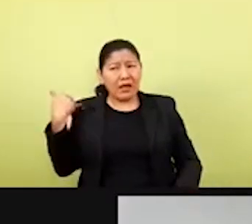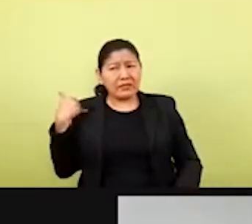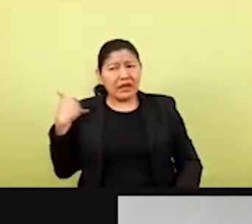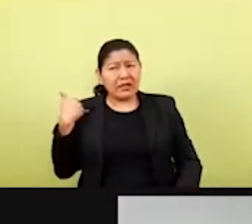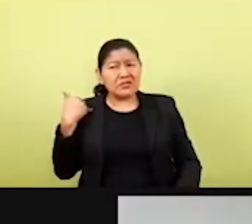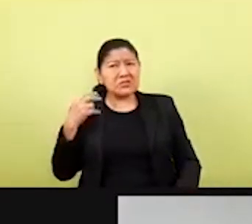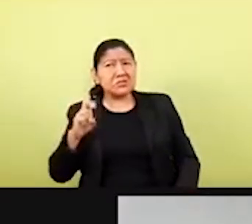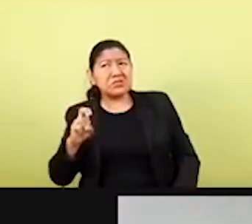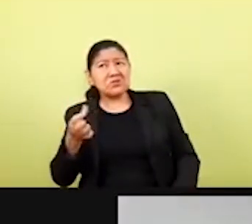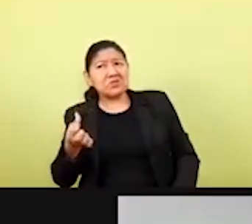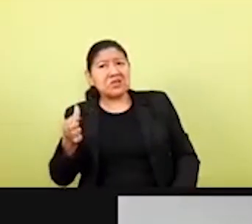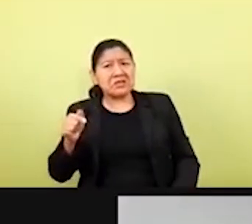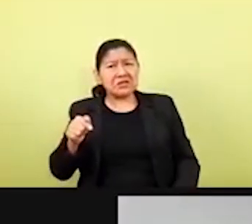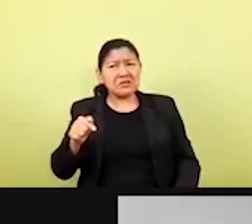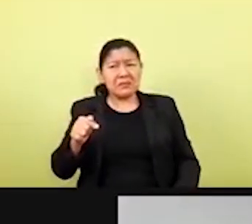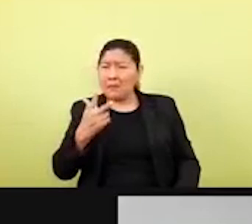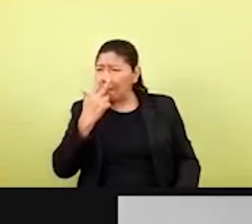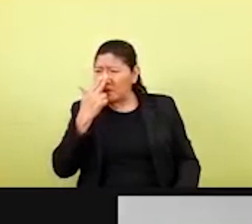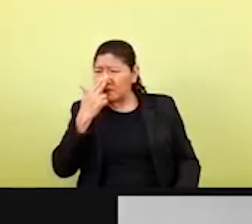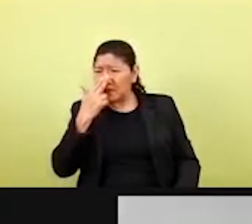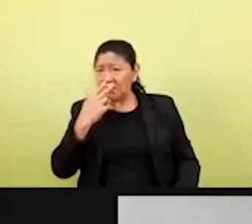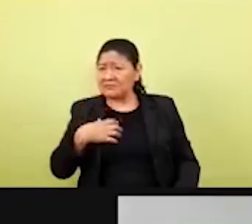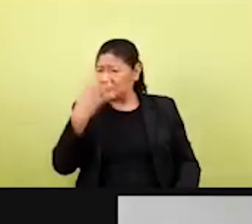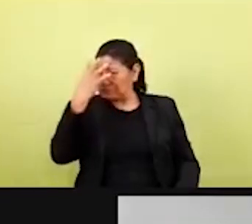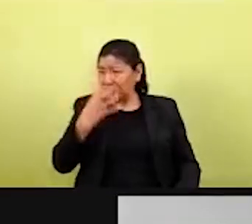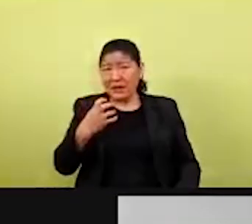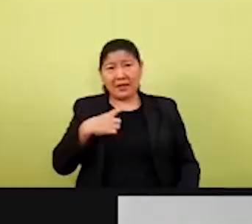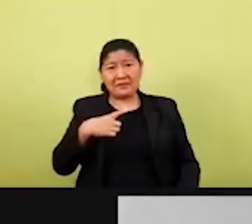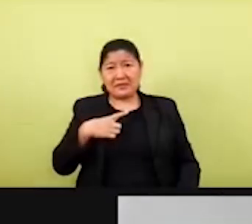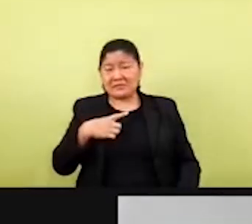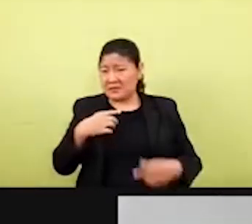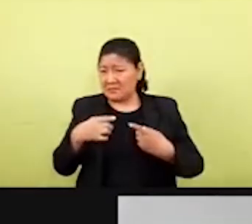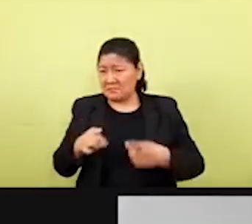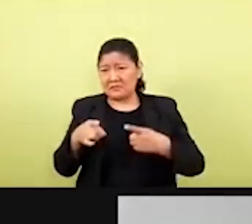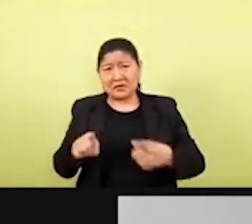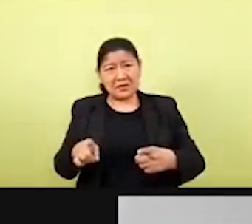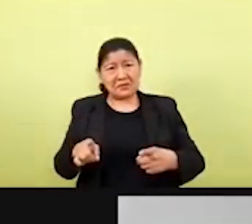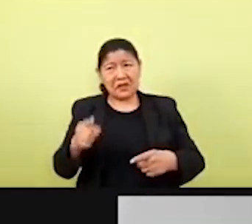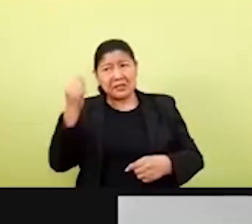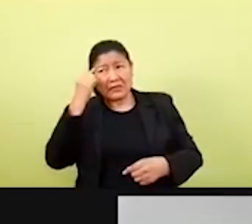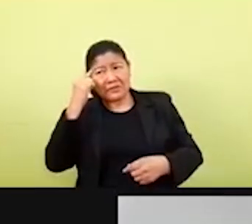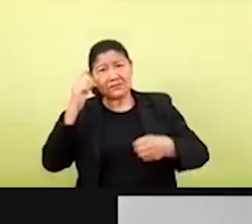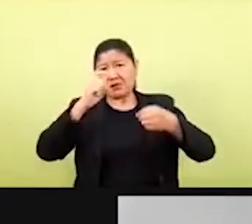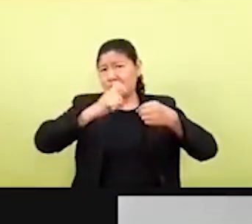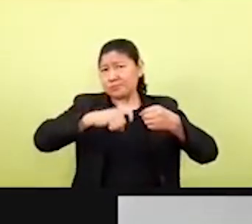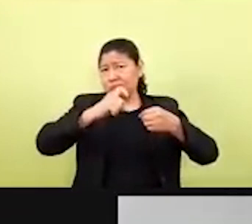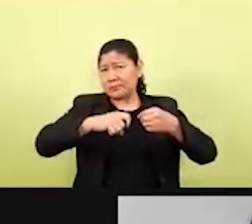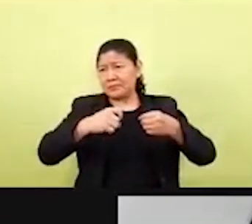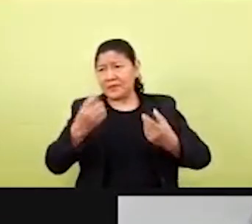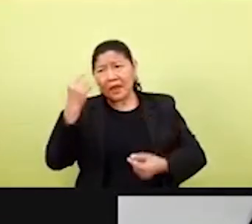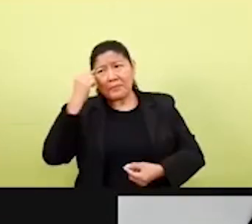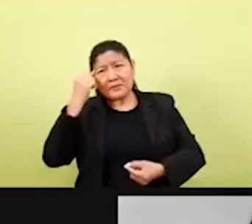já está falando, por exemplo, de algumas questões de sexualidade, brincando com outras crianças, né,